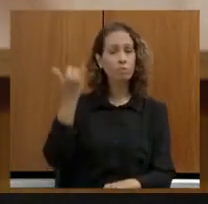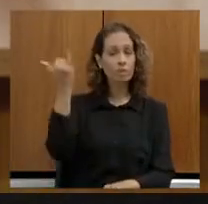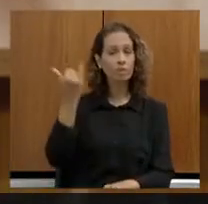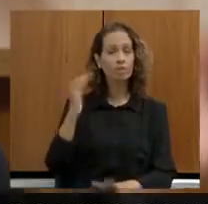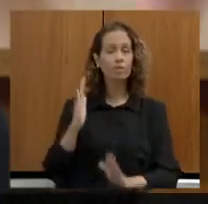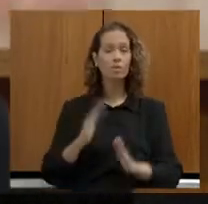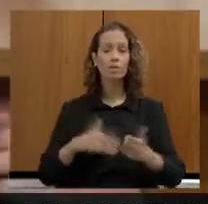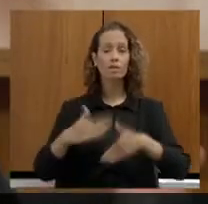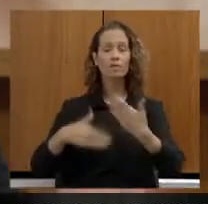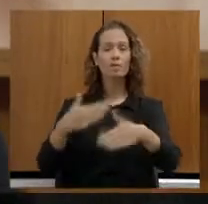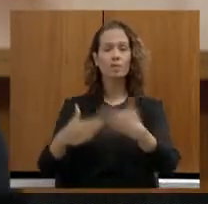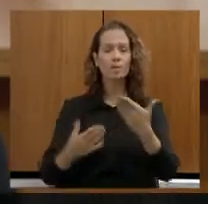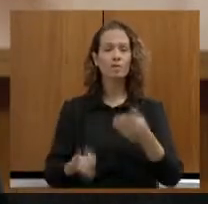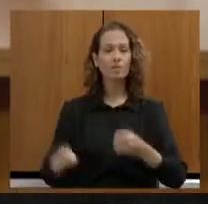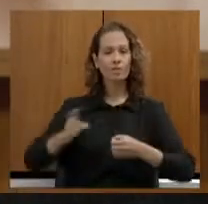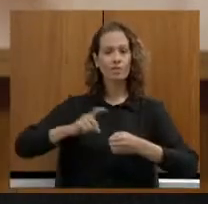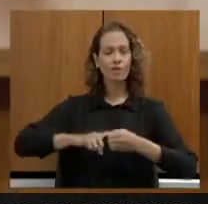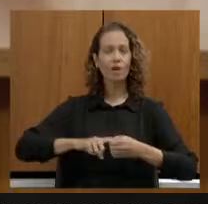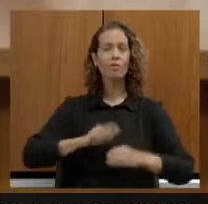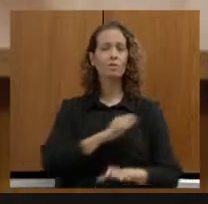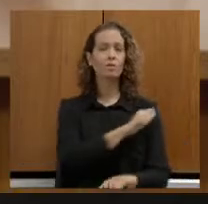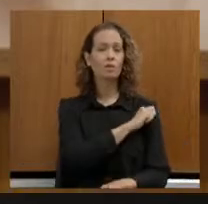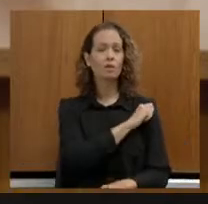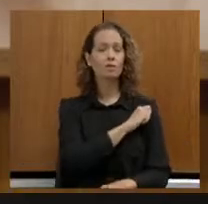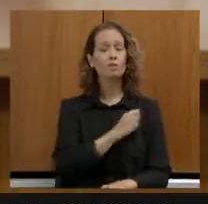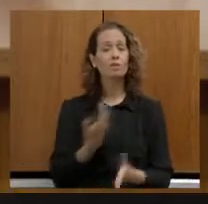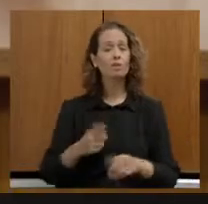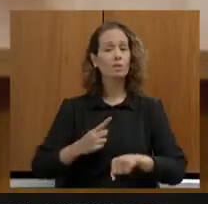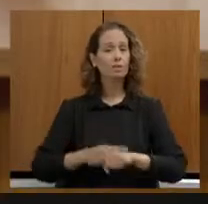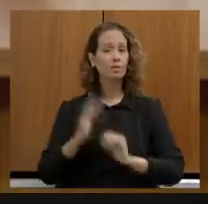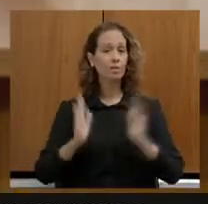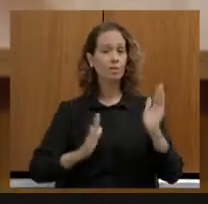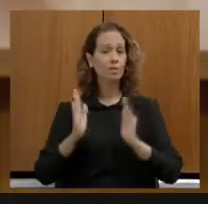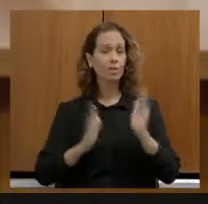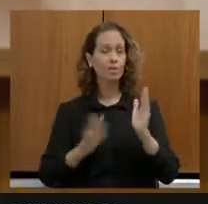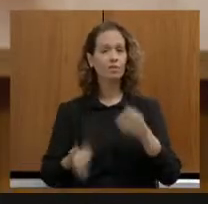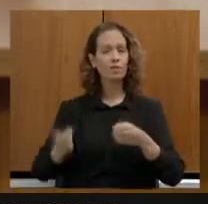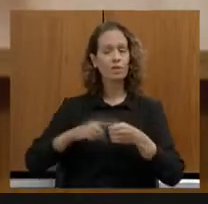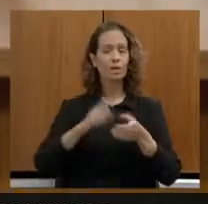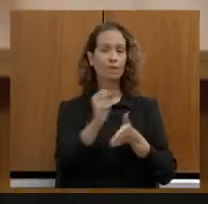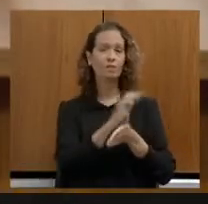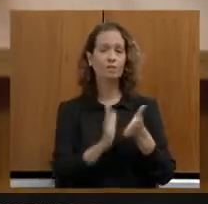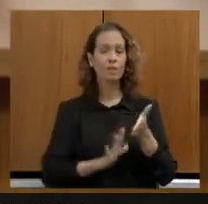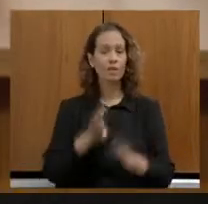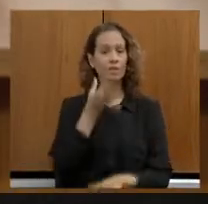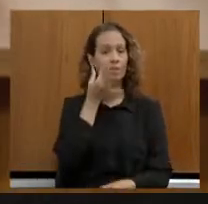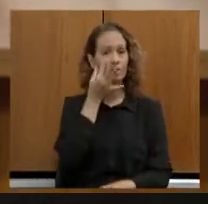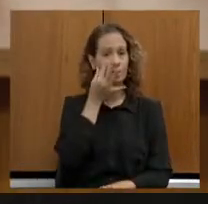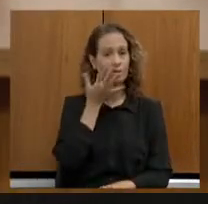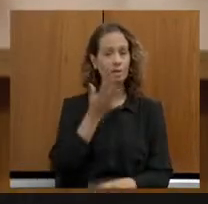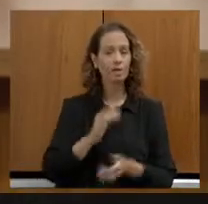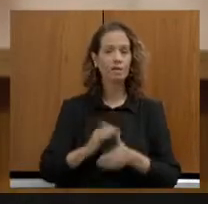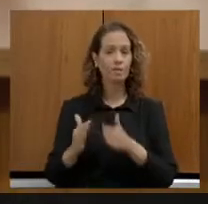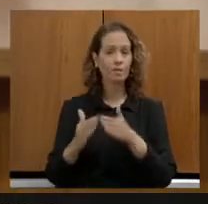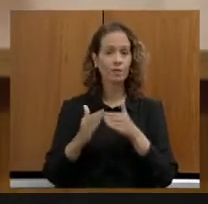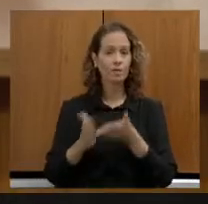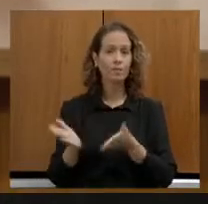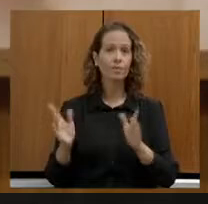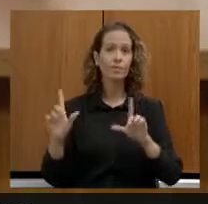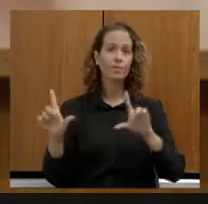esse processo de Reintegração dos Estudantes nesse momento agora de restabelecimento das atividades presenciais por